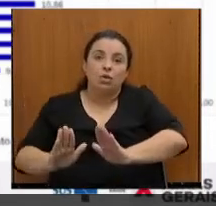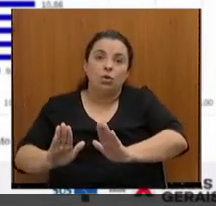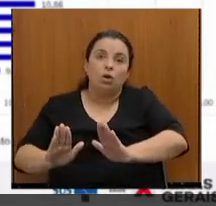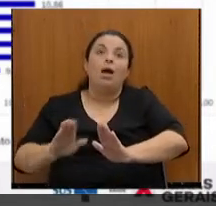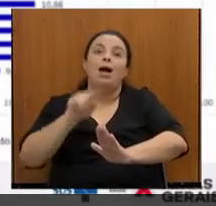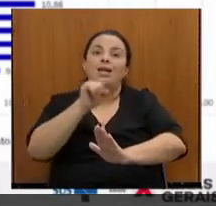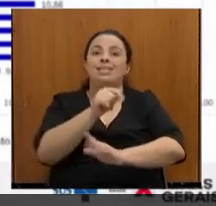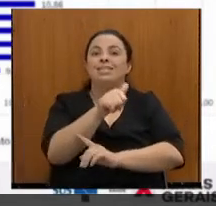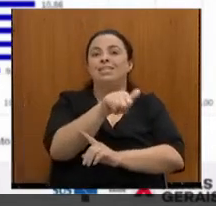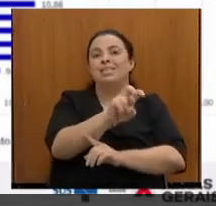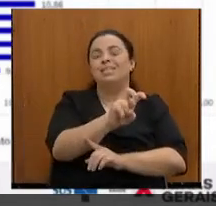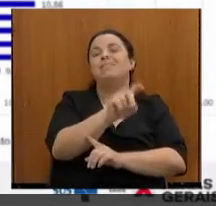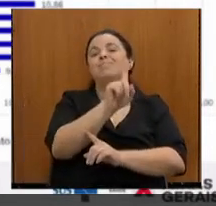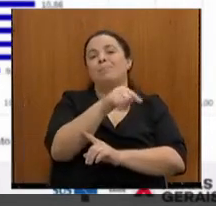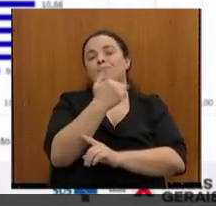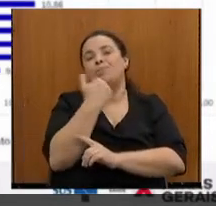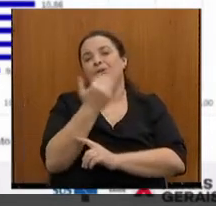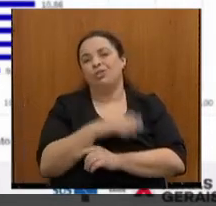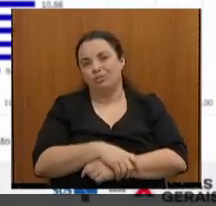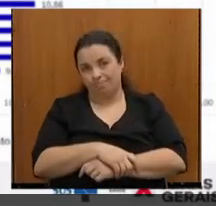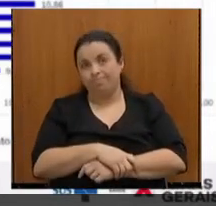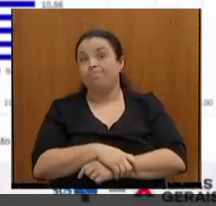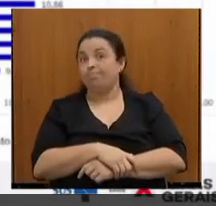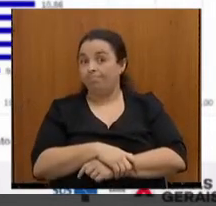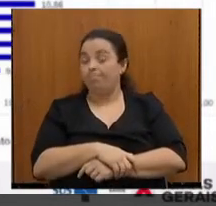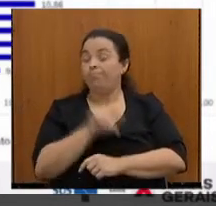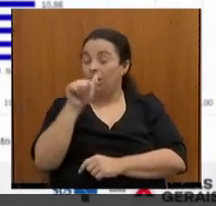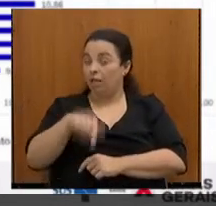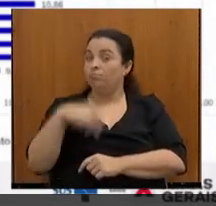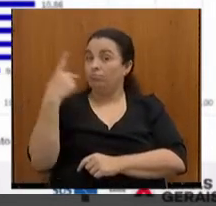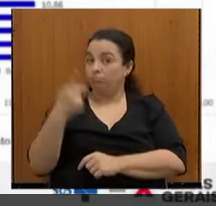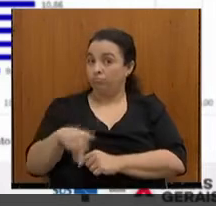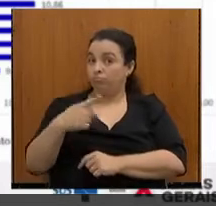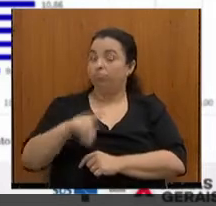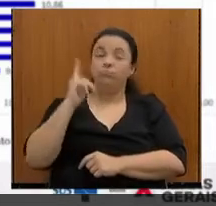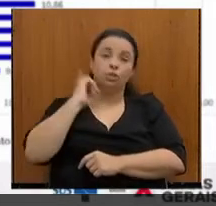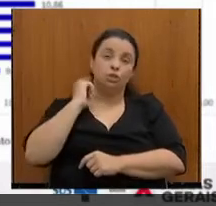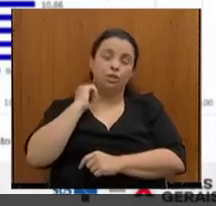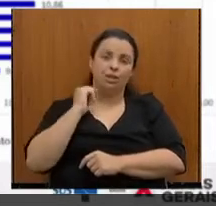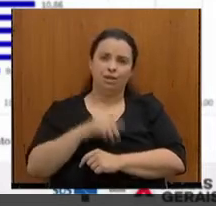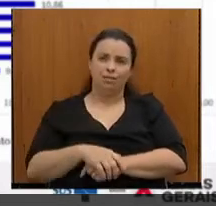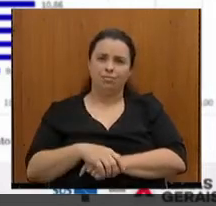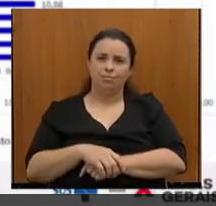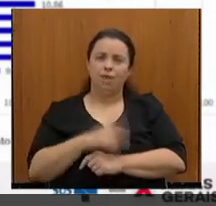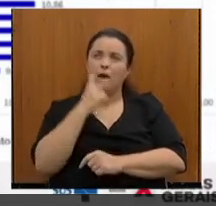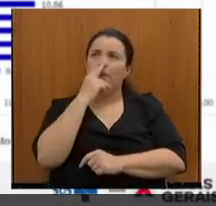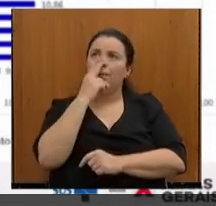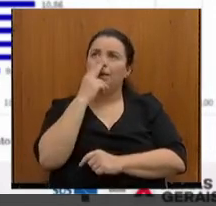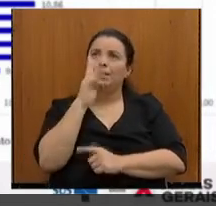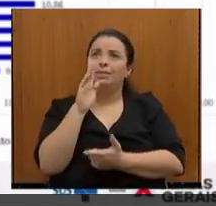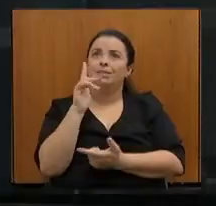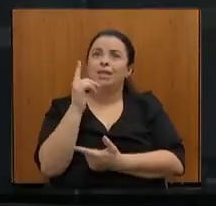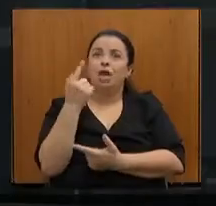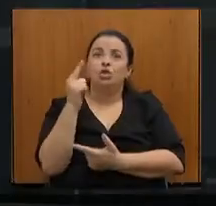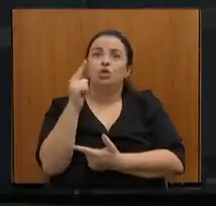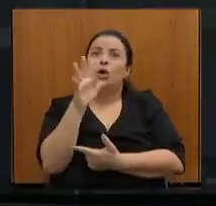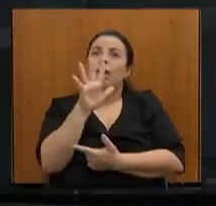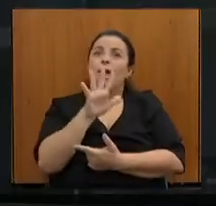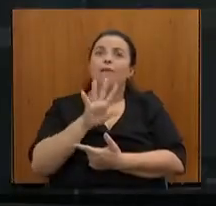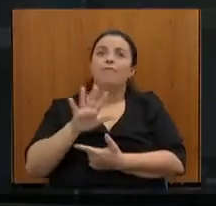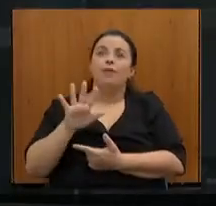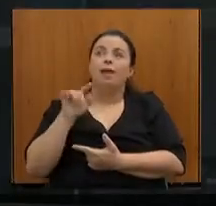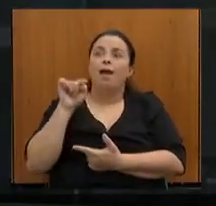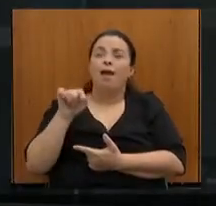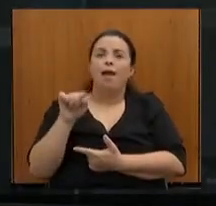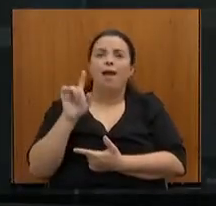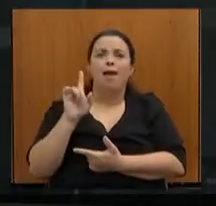8. Isso é dentro do nosso estado. É como se a geografia fosse determinante